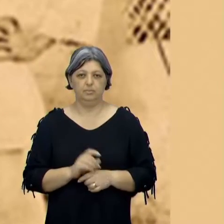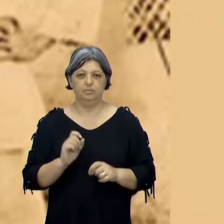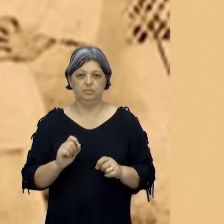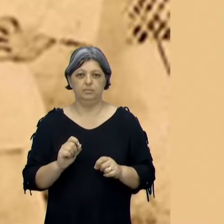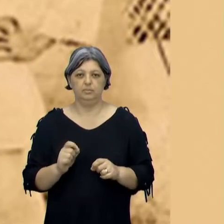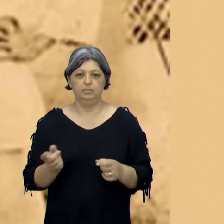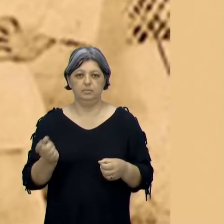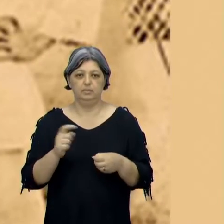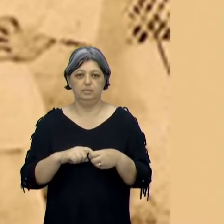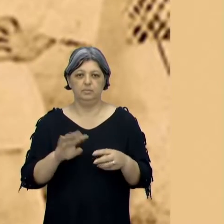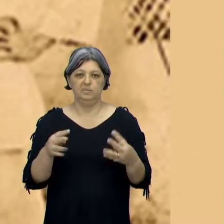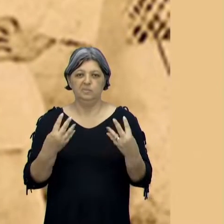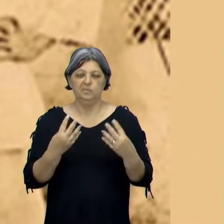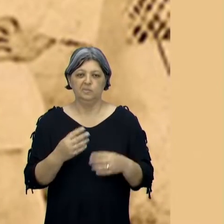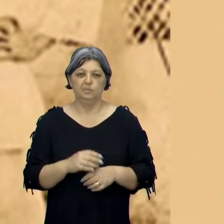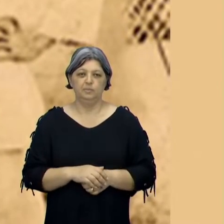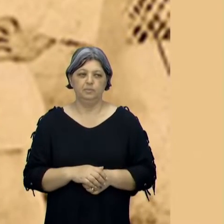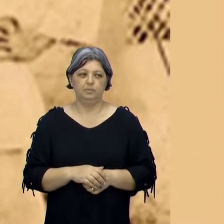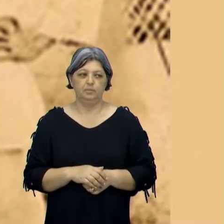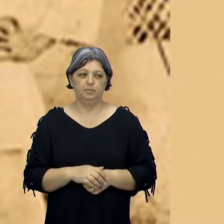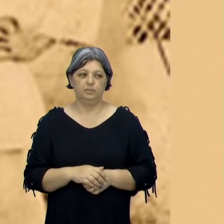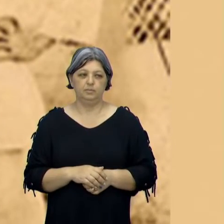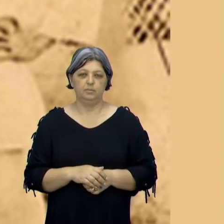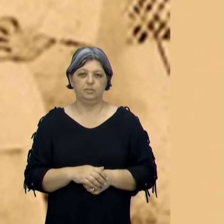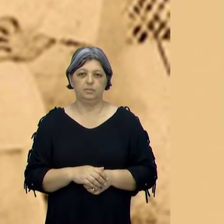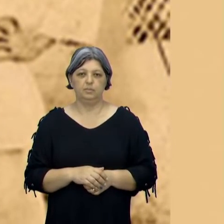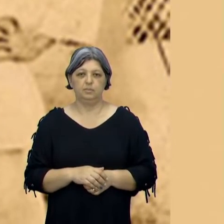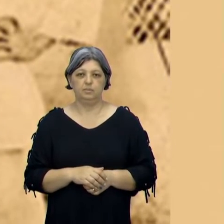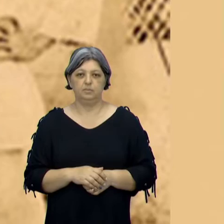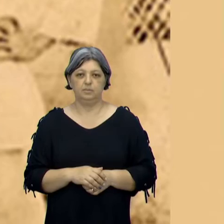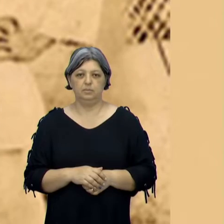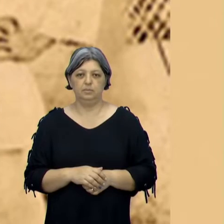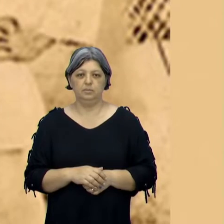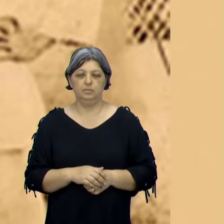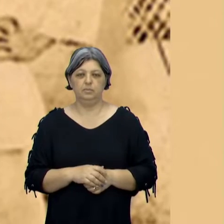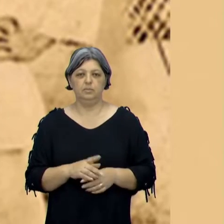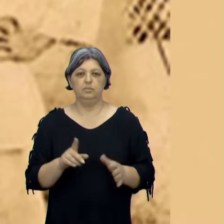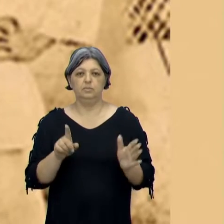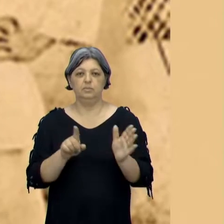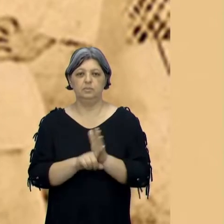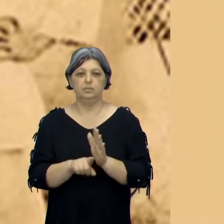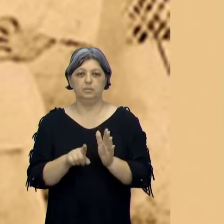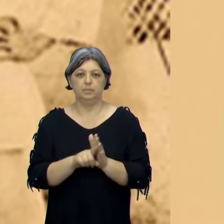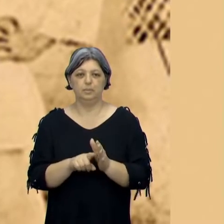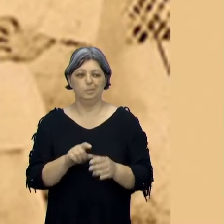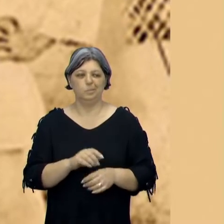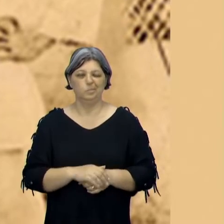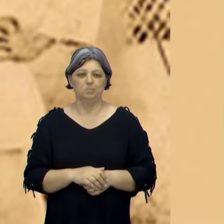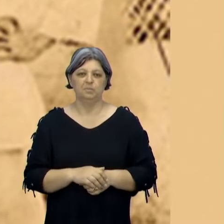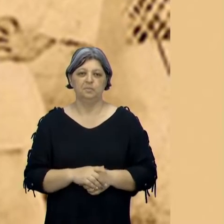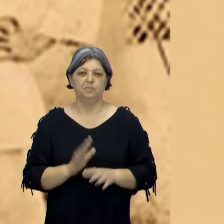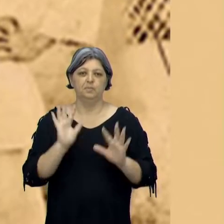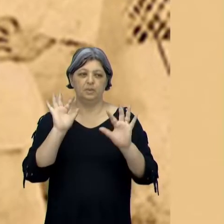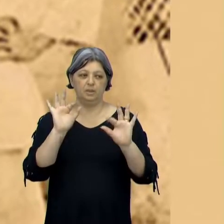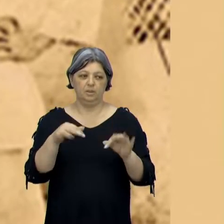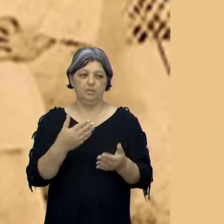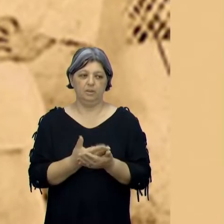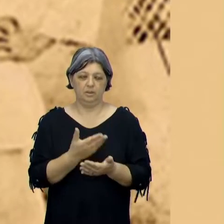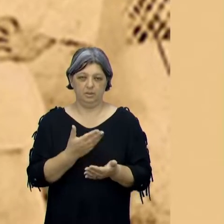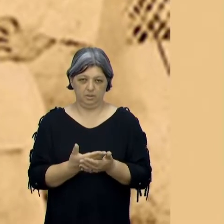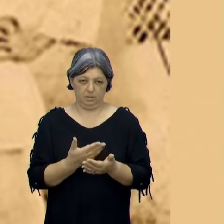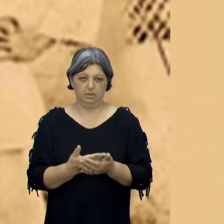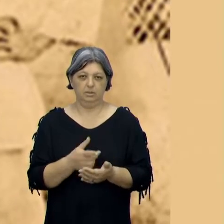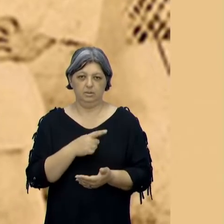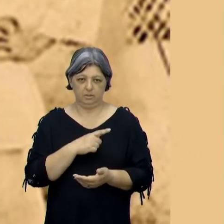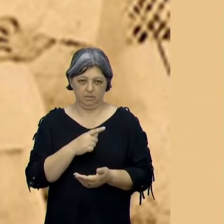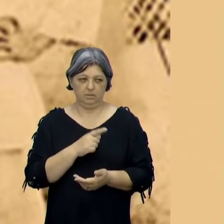um pouquinho. Então, esses são os questionamentos. Ao final da aula eu vou deixar também mais alguns